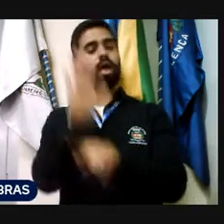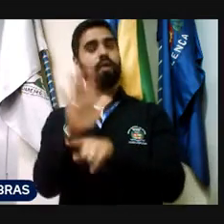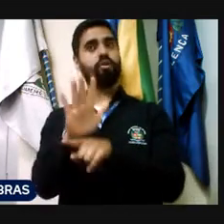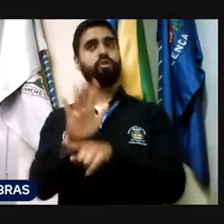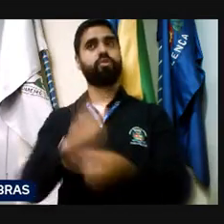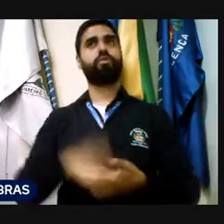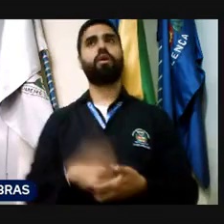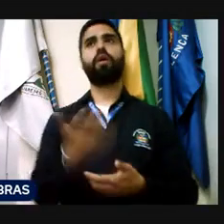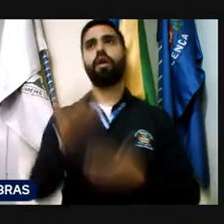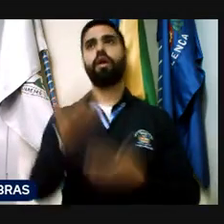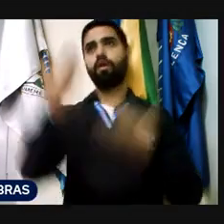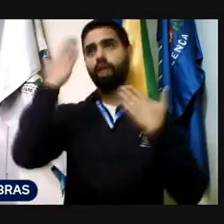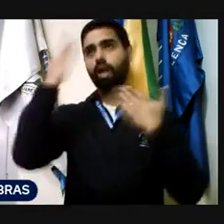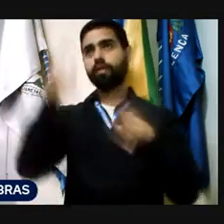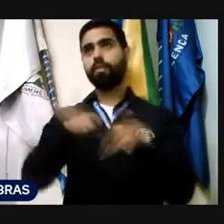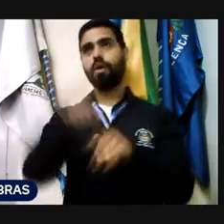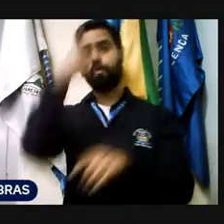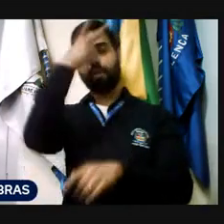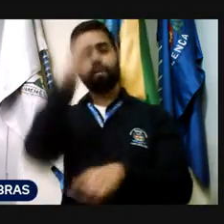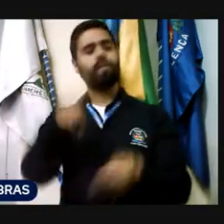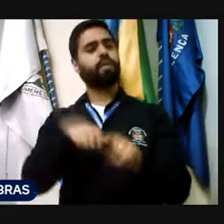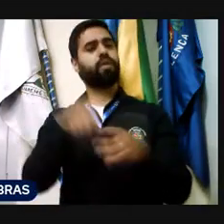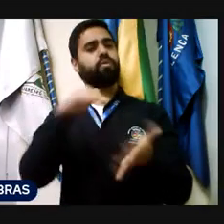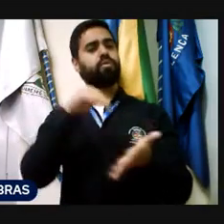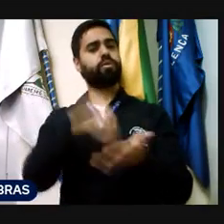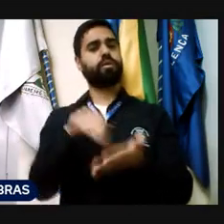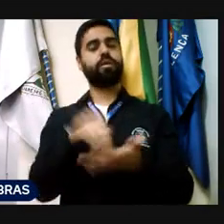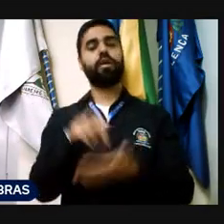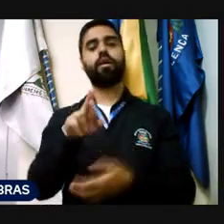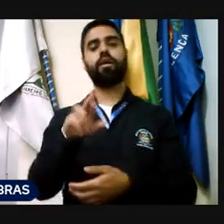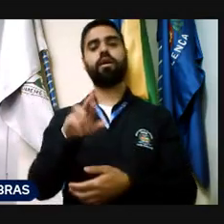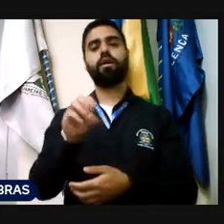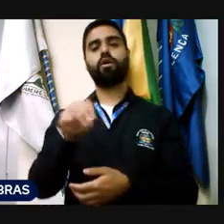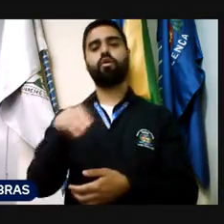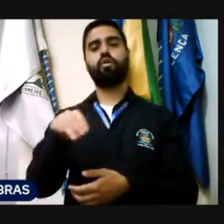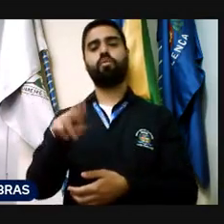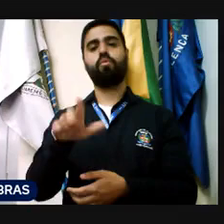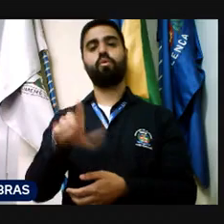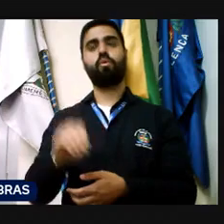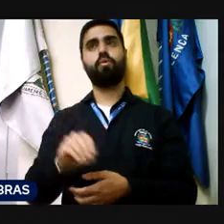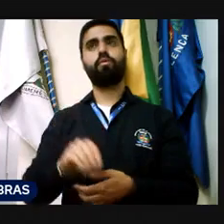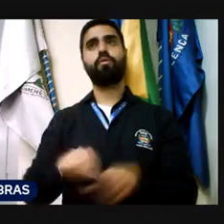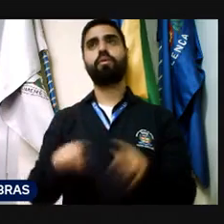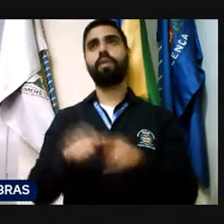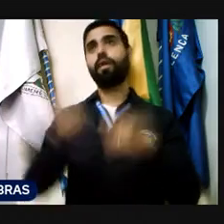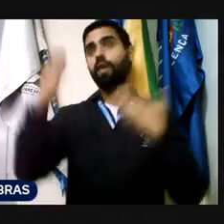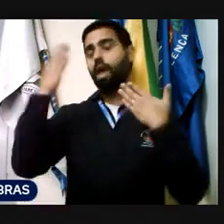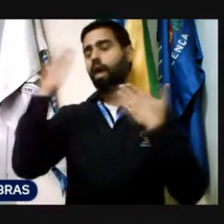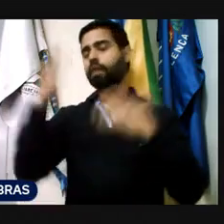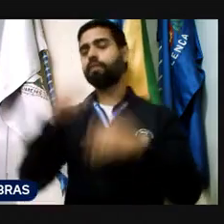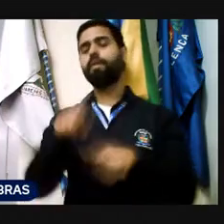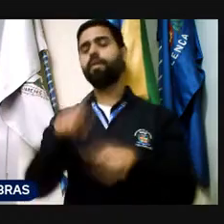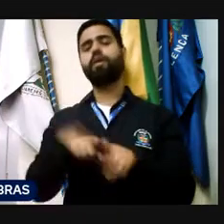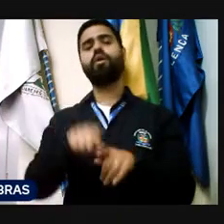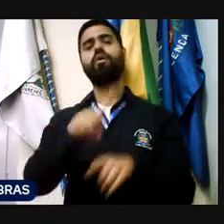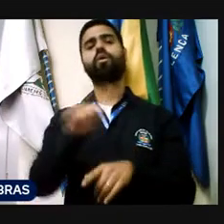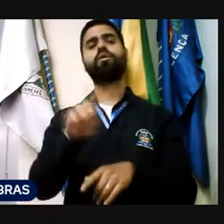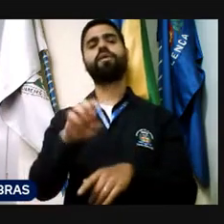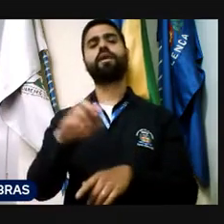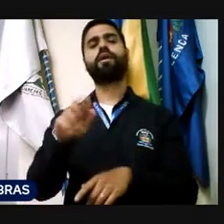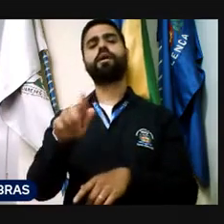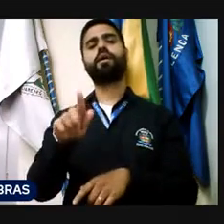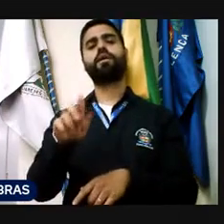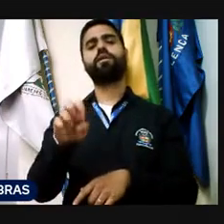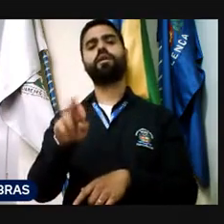o nosso prefeito, nosso secretário que está lá hoje, Romos Milagre, agradecer o Zé Geraldo, que está à frente da Liga